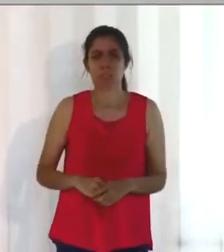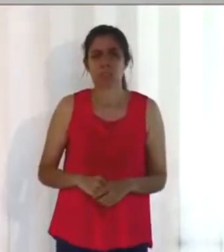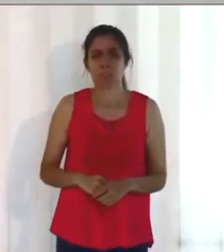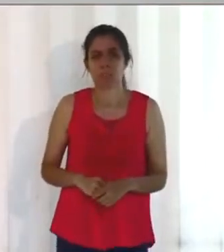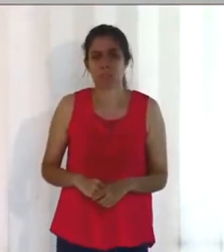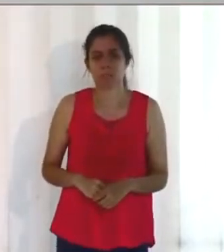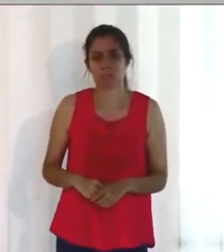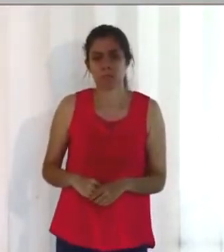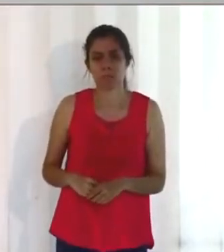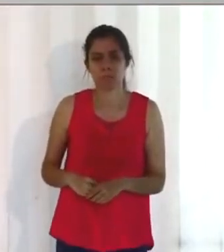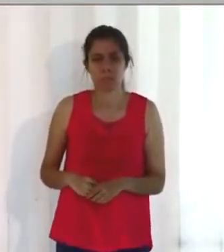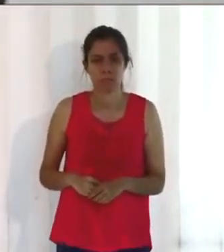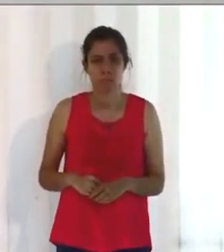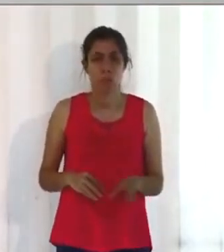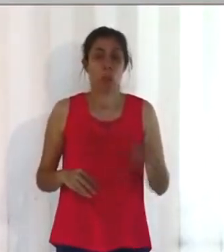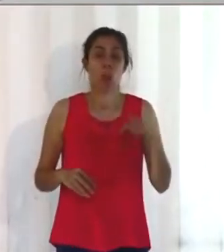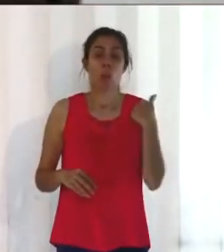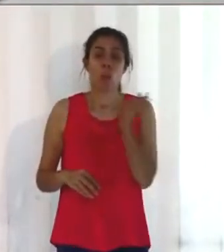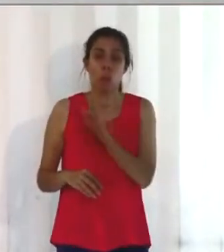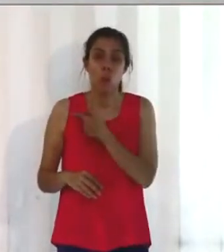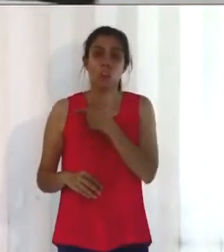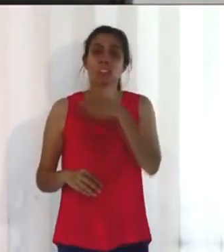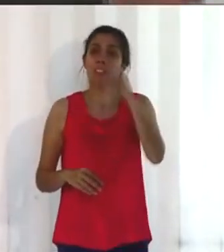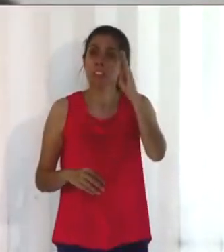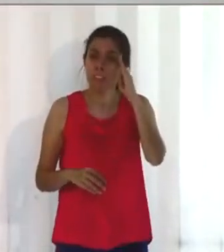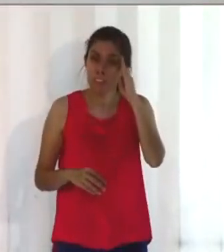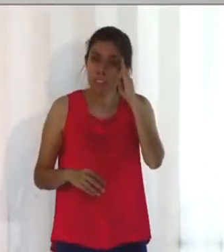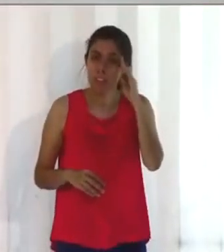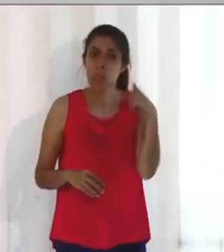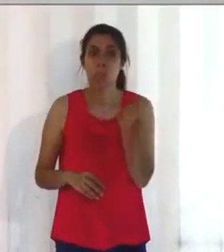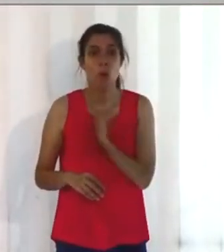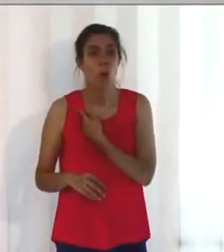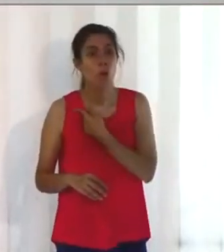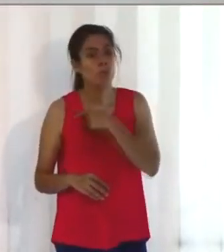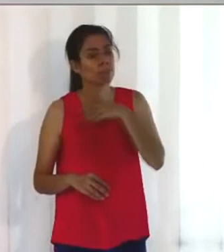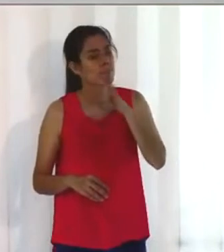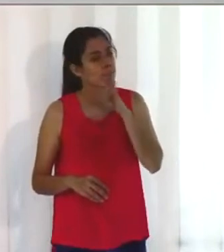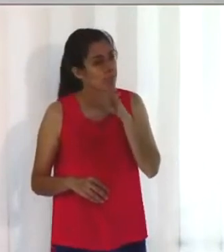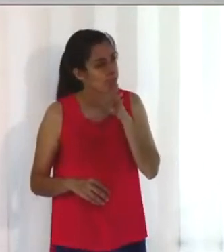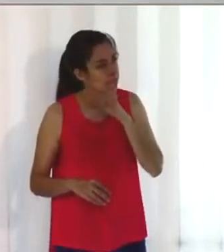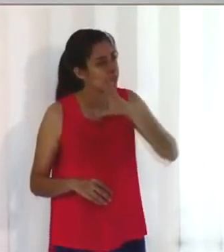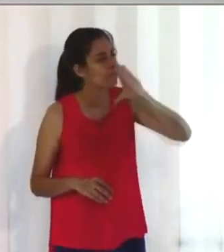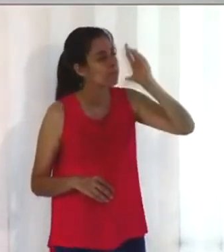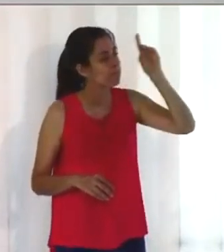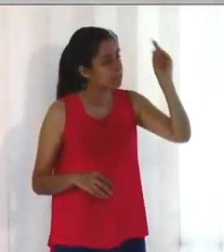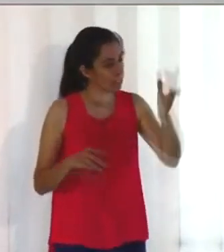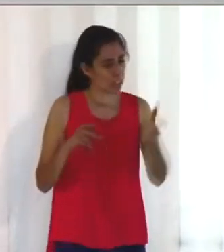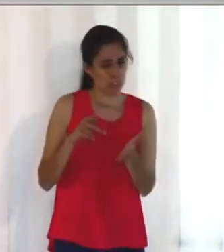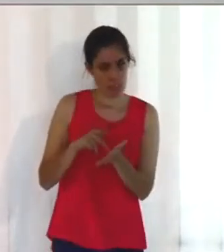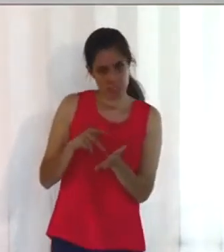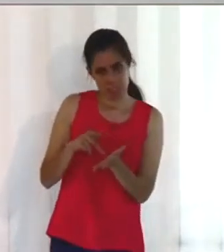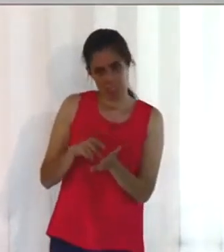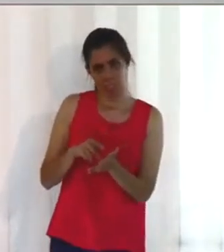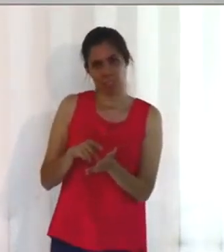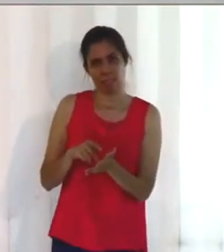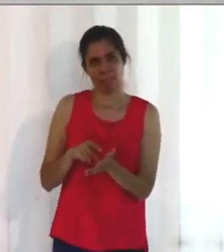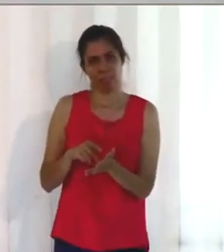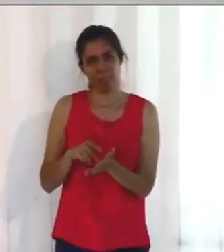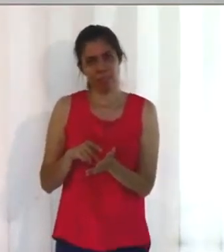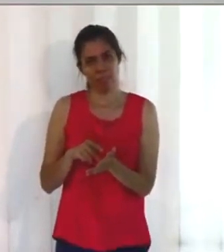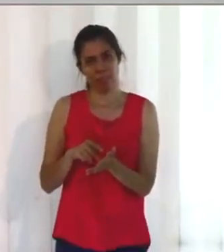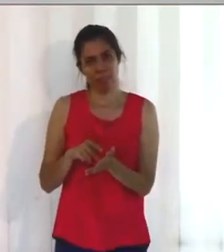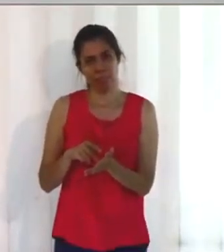homens e mulheres que adoram a um Deus que não é visto, que não é tocado. Meus irmãos e irmãs, são estes os que